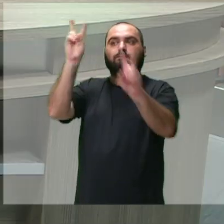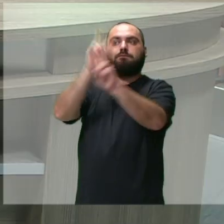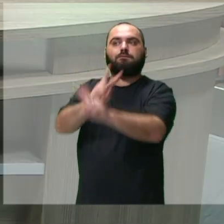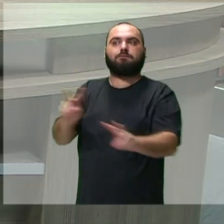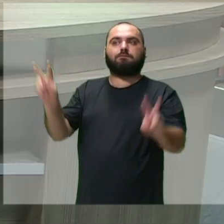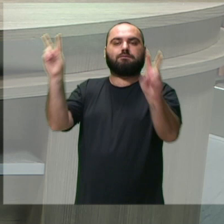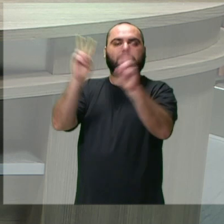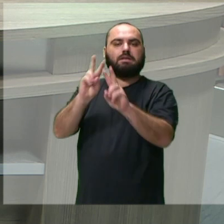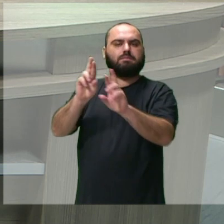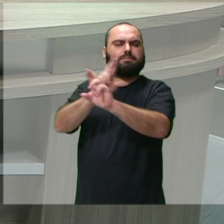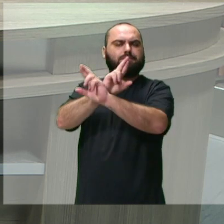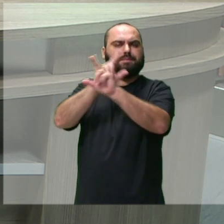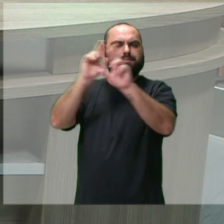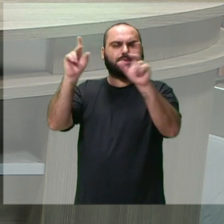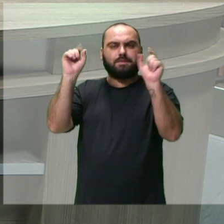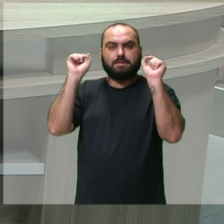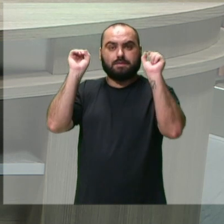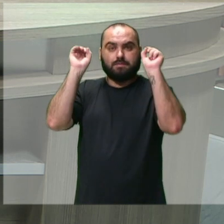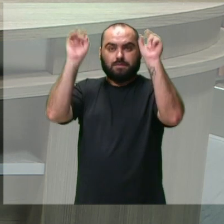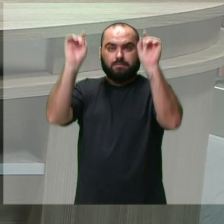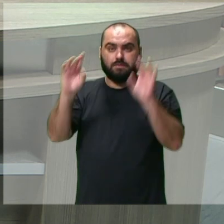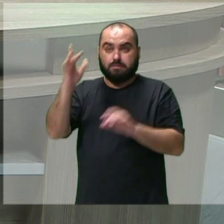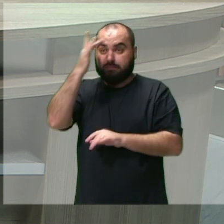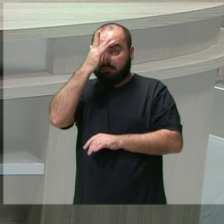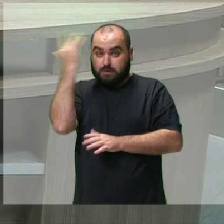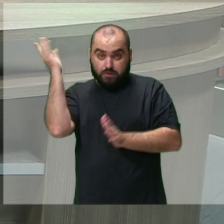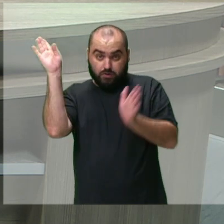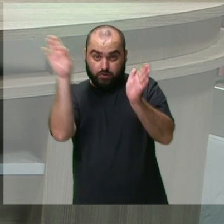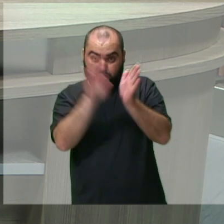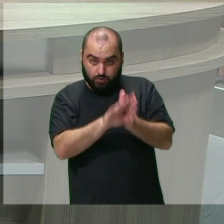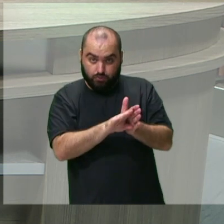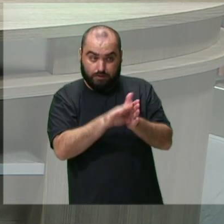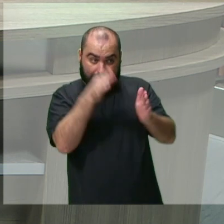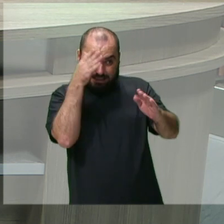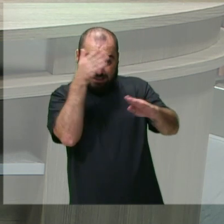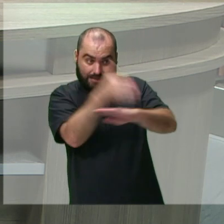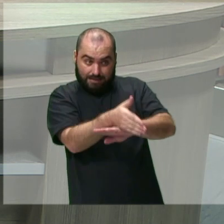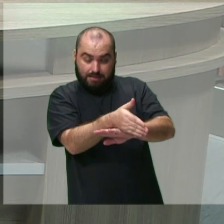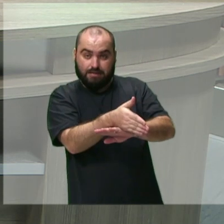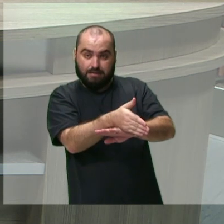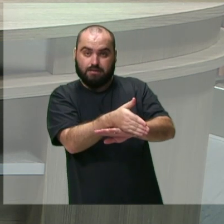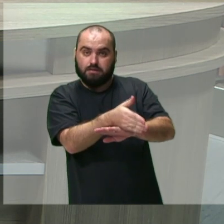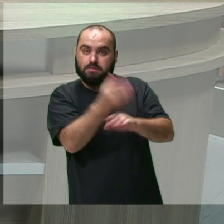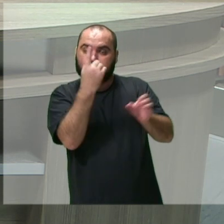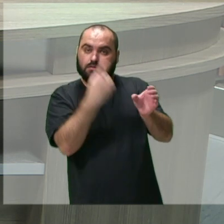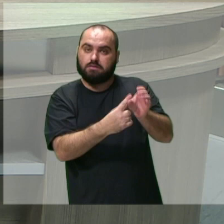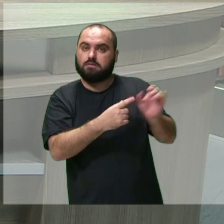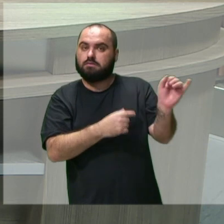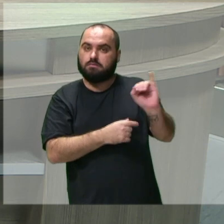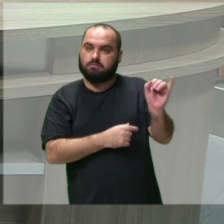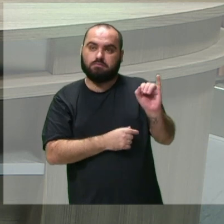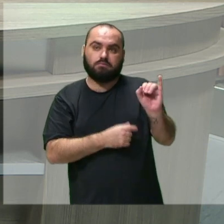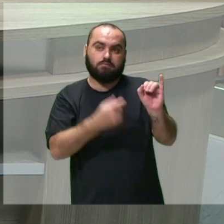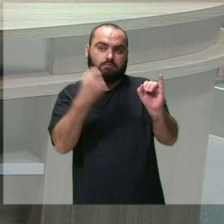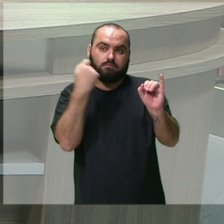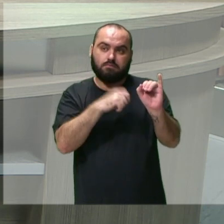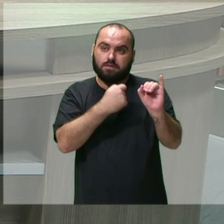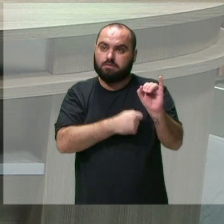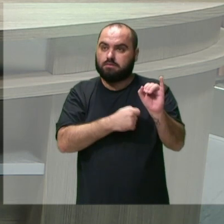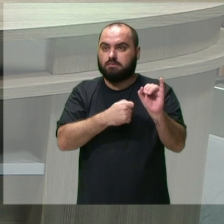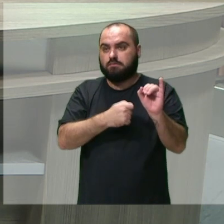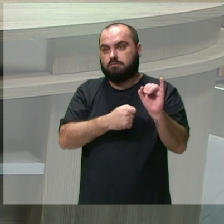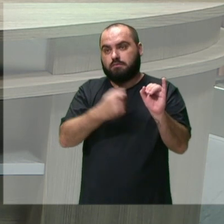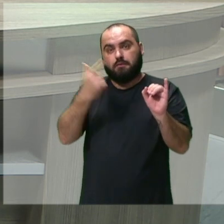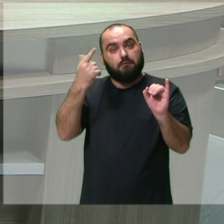dessa forma. Então, os veleiros, quando chegaram, para entrarem na nossa cidade, obrigatoriamente eles tiveram que